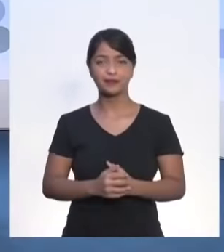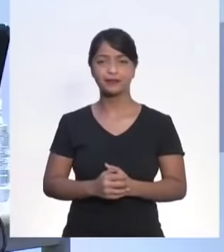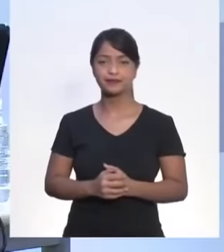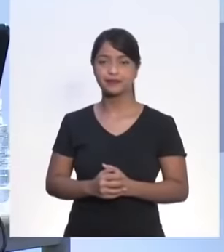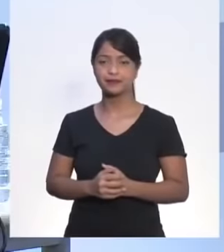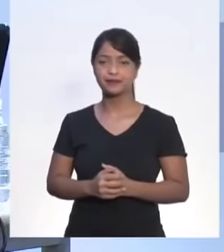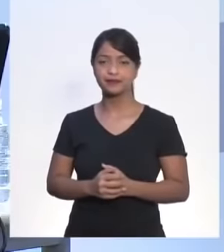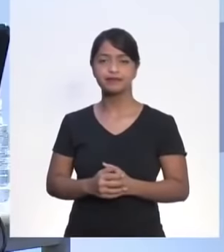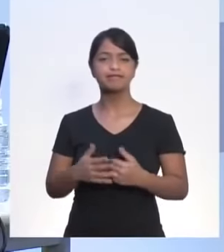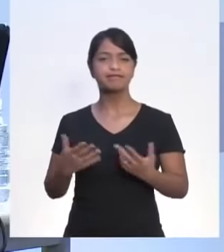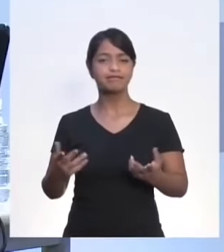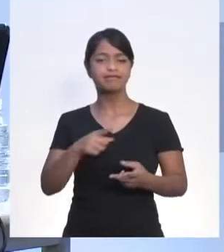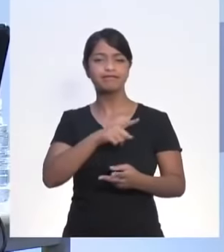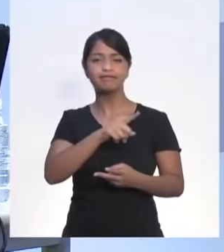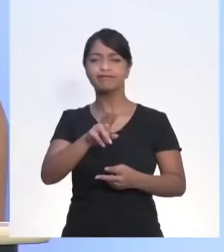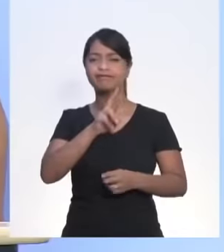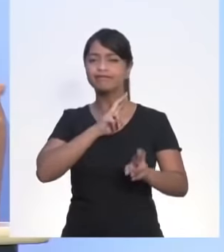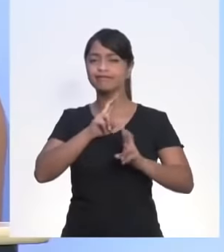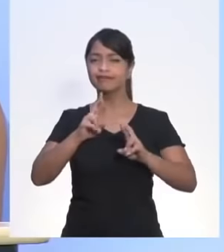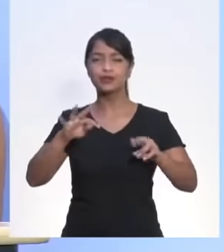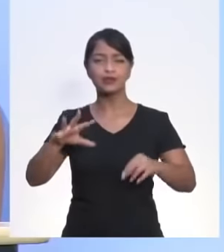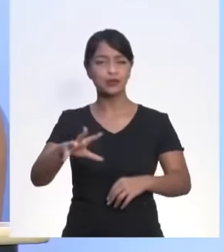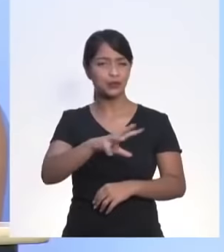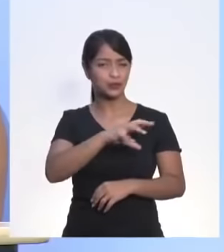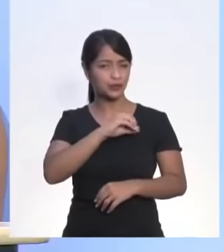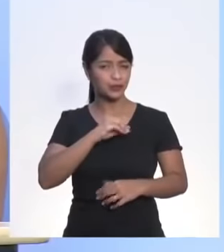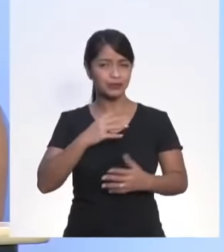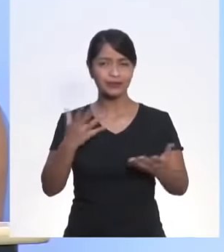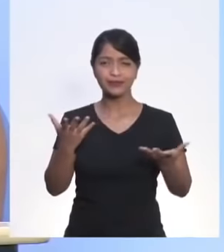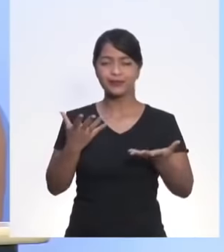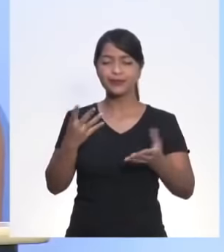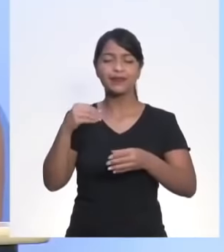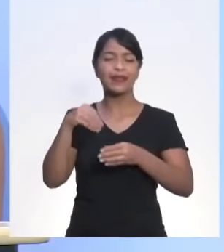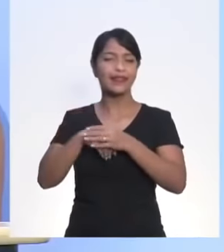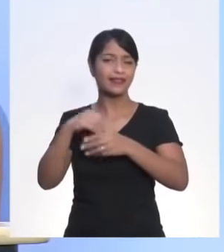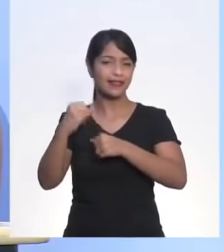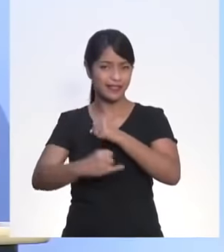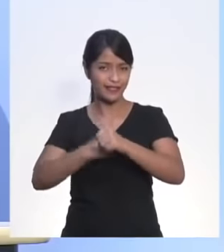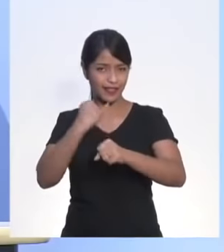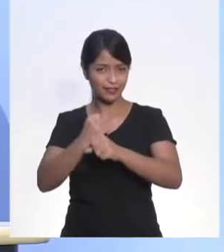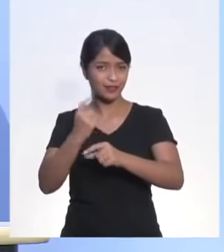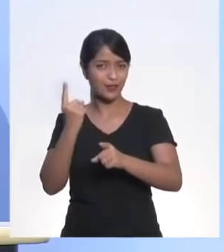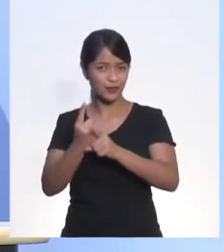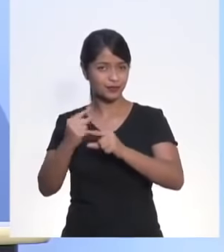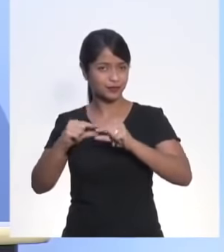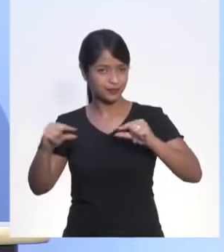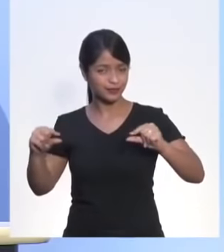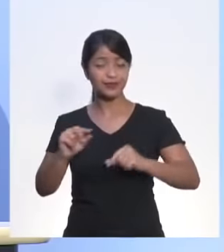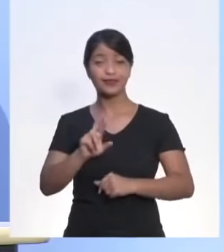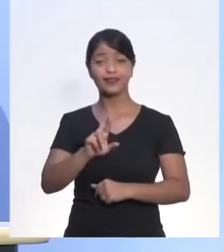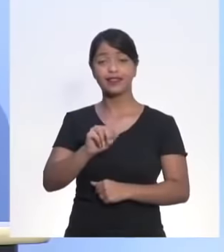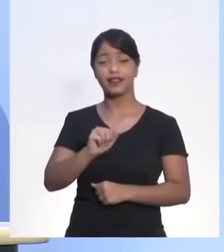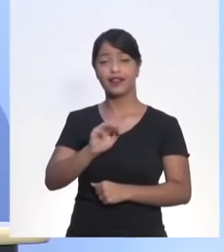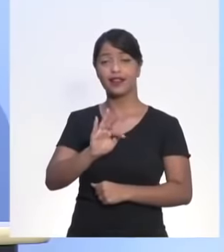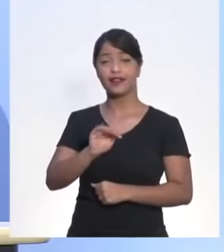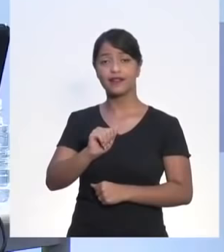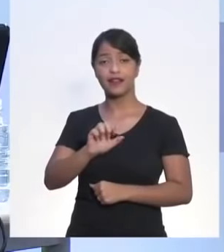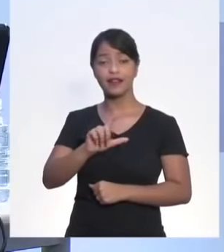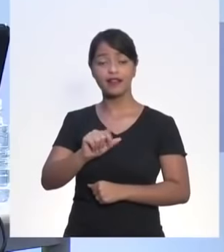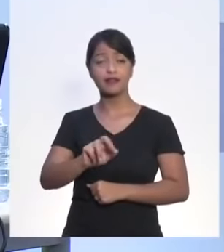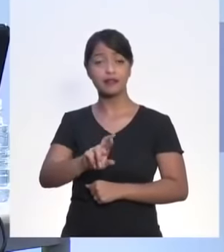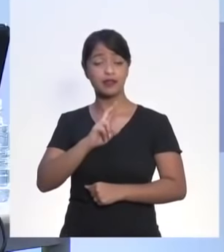são bem genéricos, né? Eles colocaram assim, na internet. É, na internet. Redes sociais. A Rafaela, mensagens,